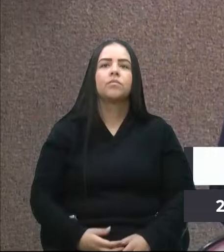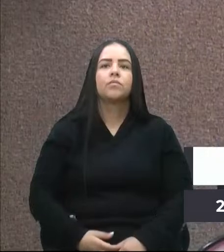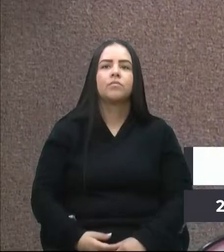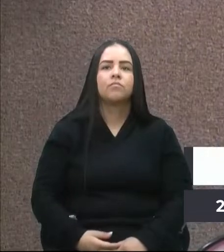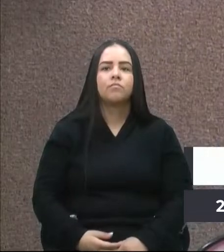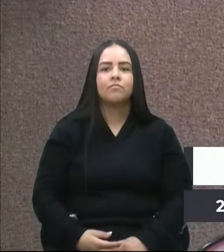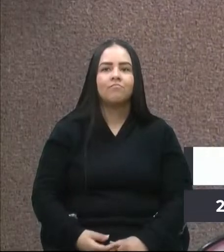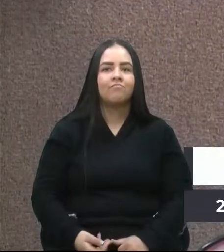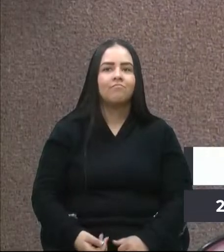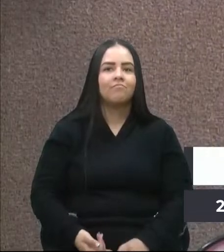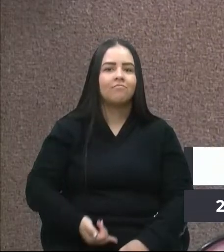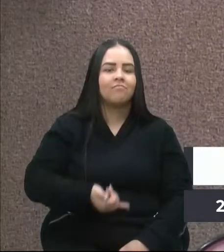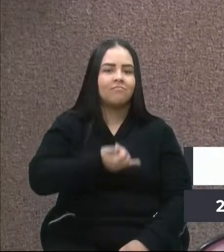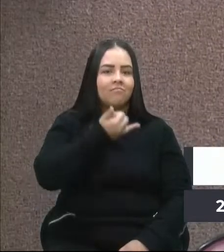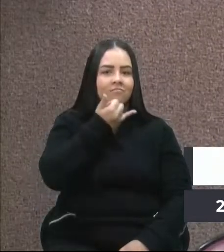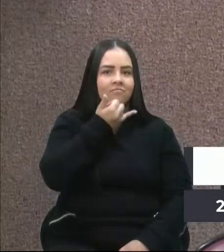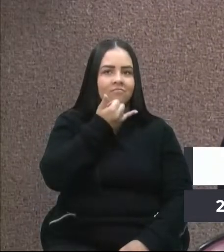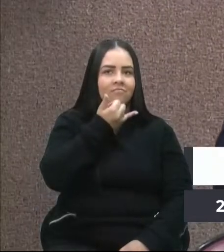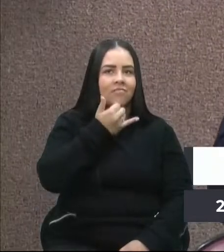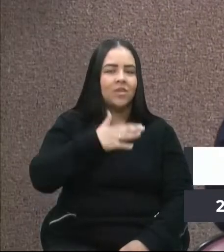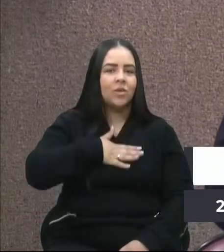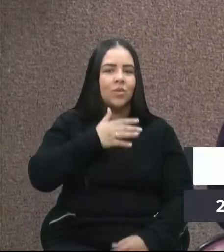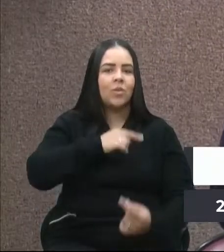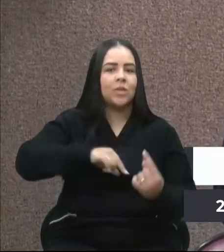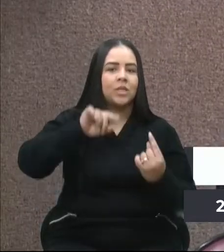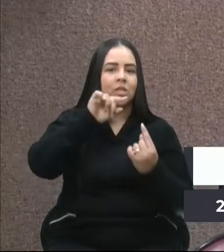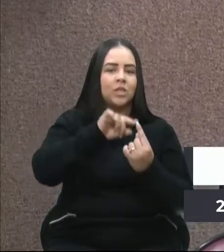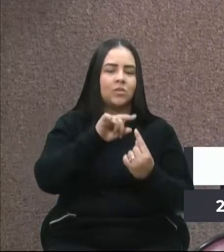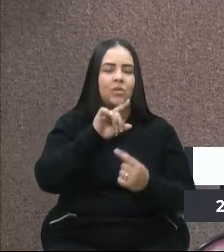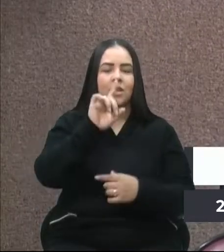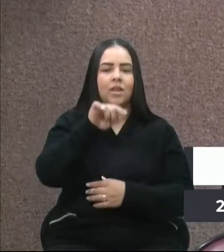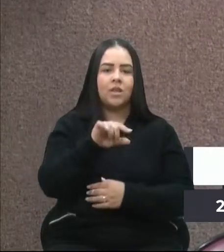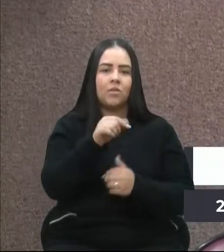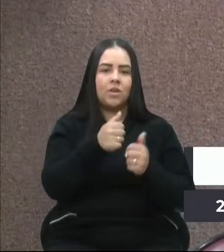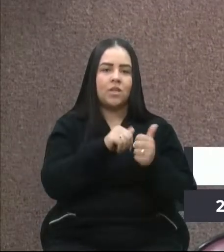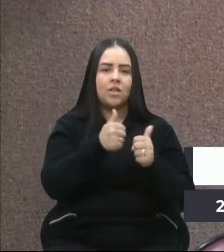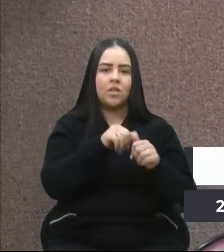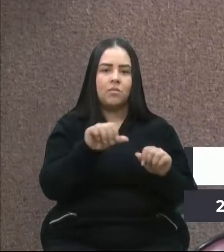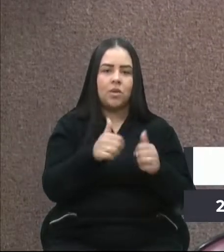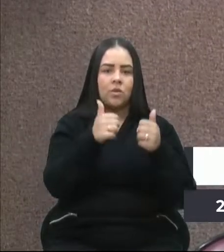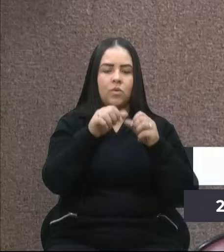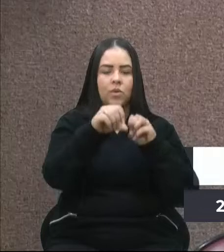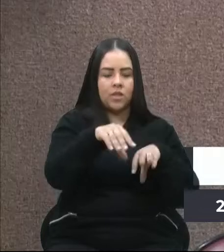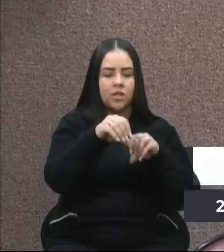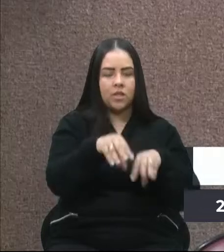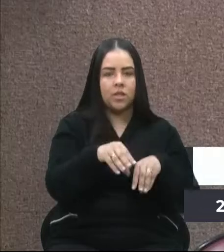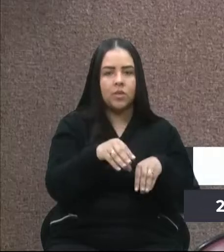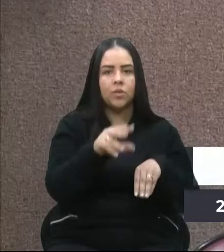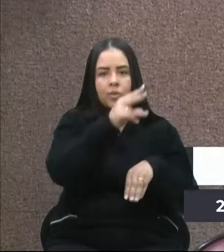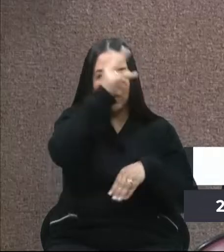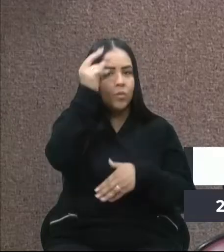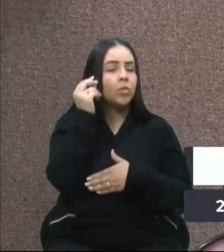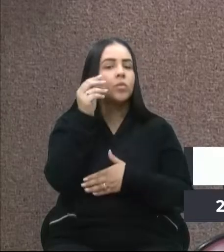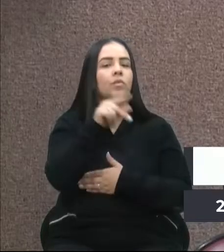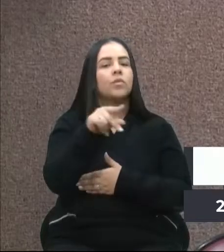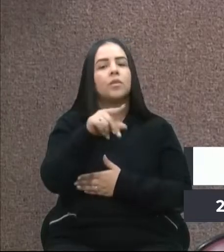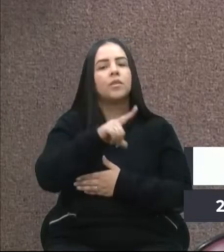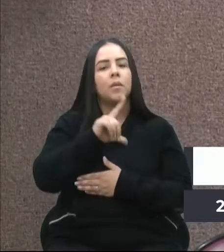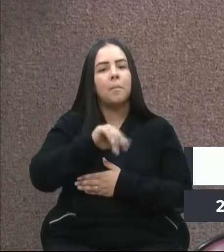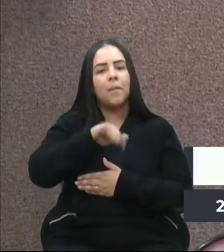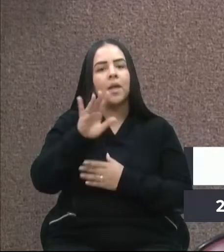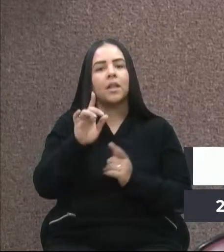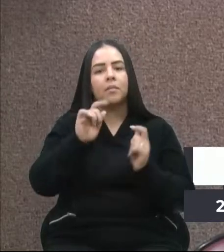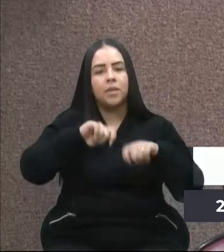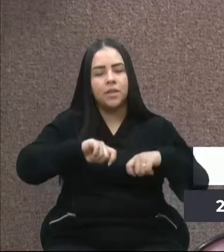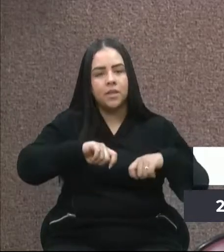Desculpa. Então, meu objetivo é qualificar o ensino público municipal e que os professores tenham cada vez mais capacitação